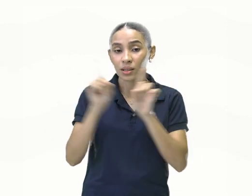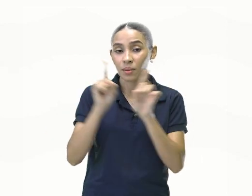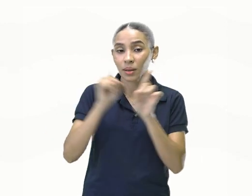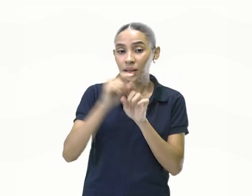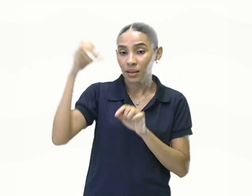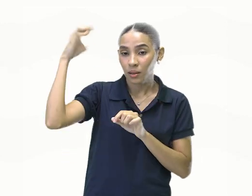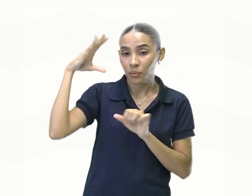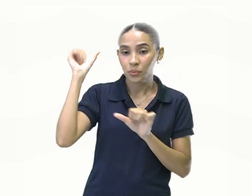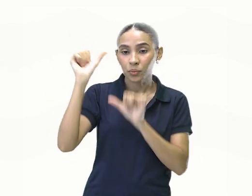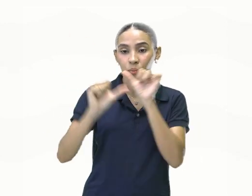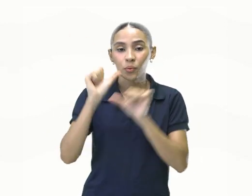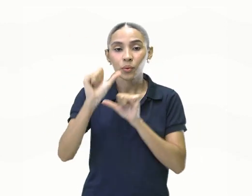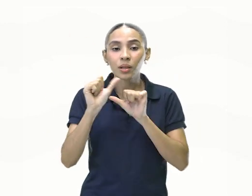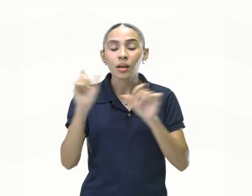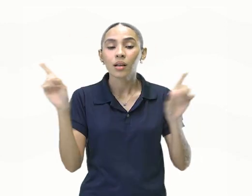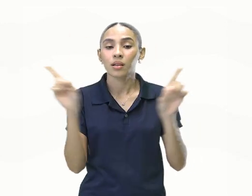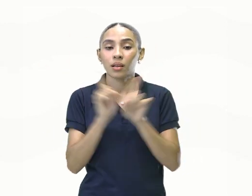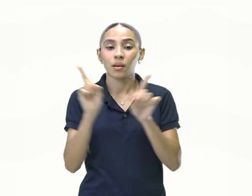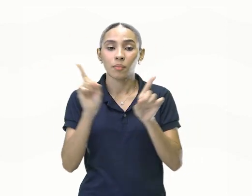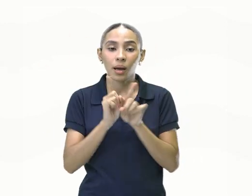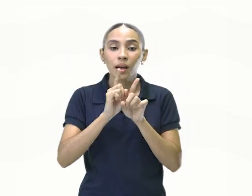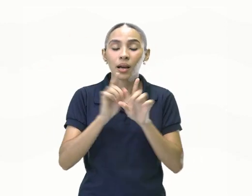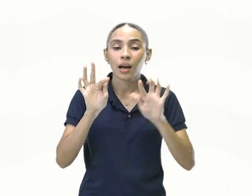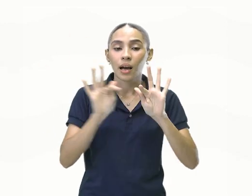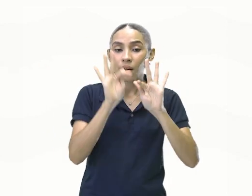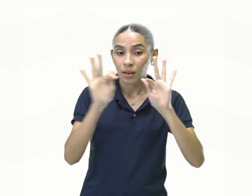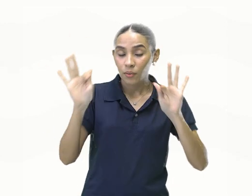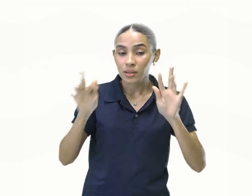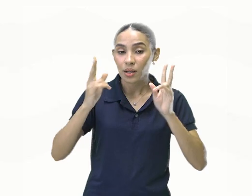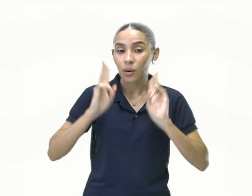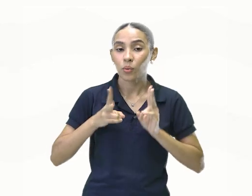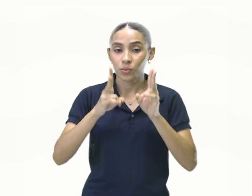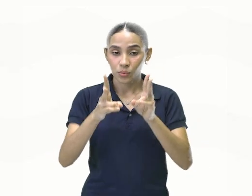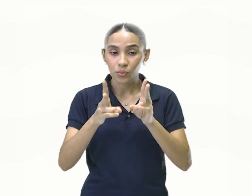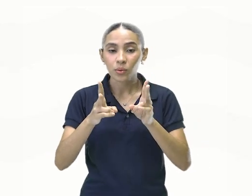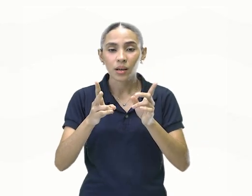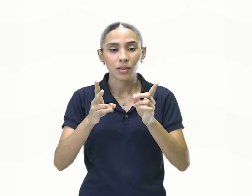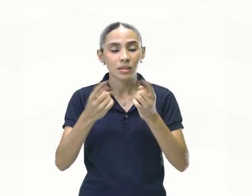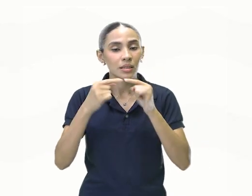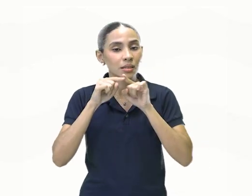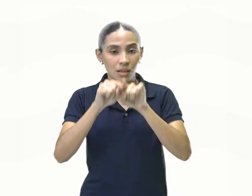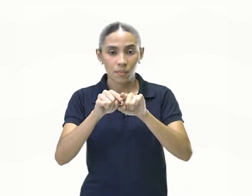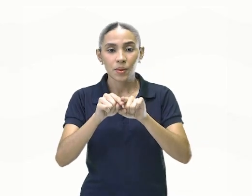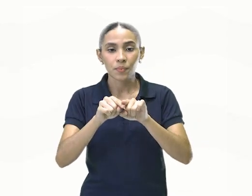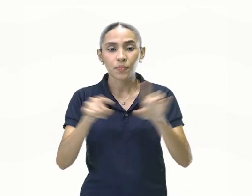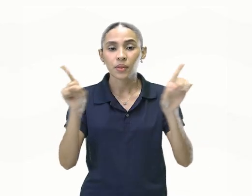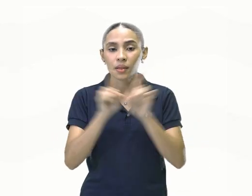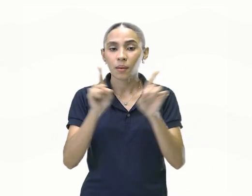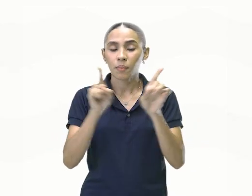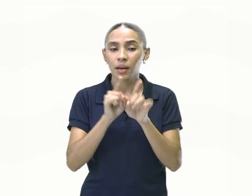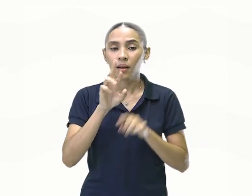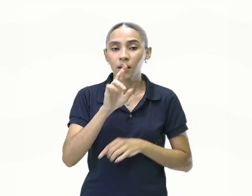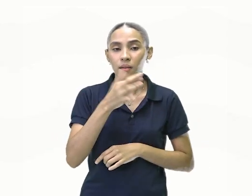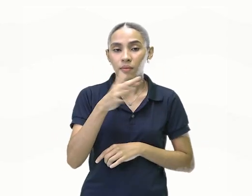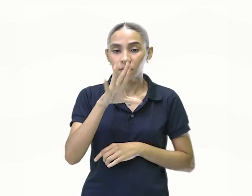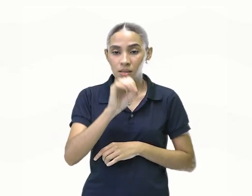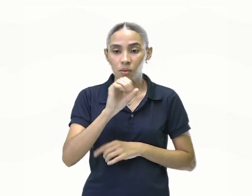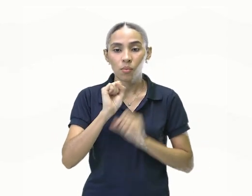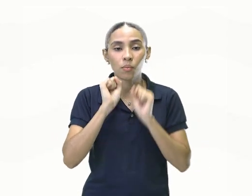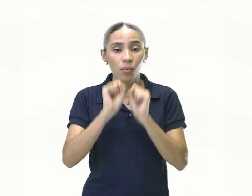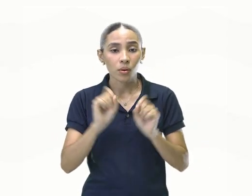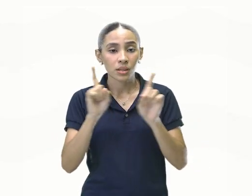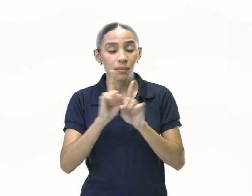onda da luz muda, enquanto sua frequência permanece constante. A